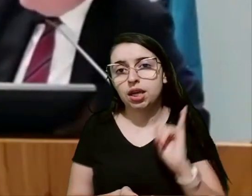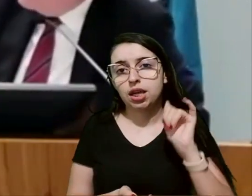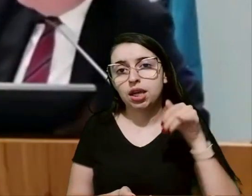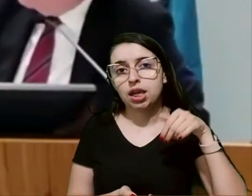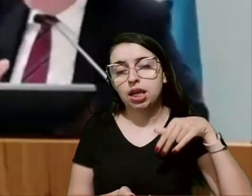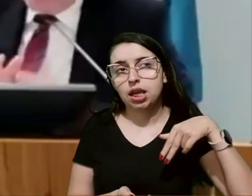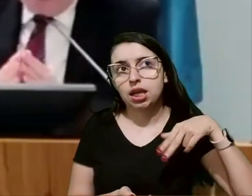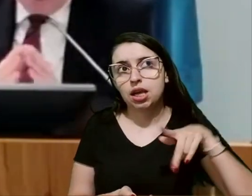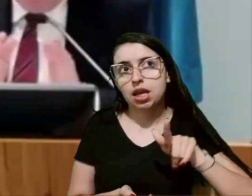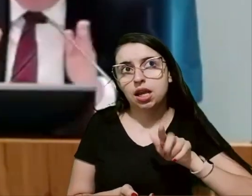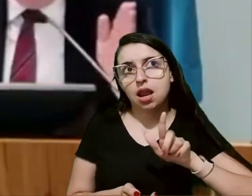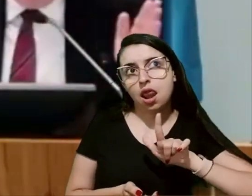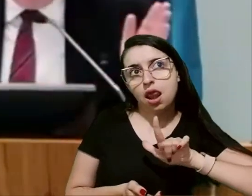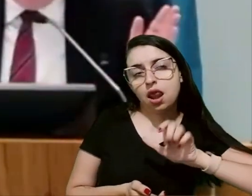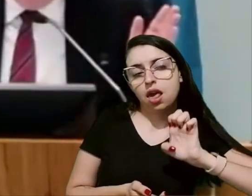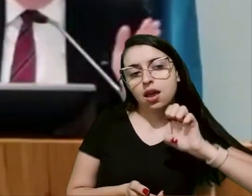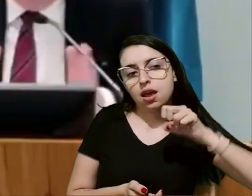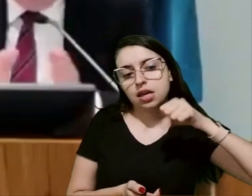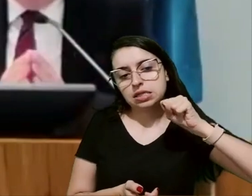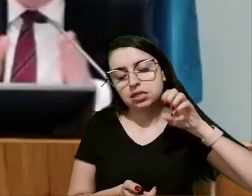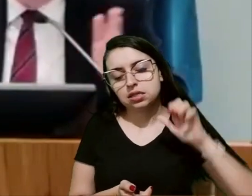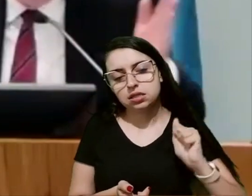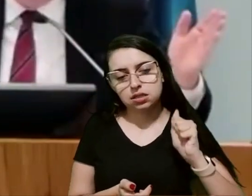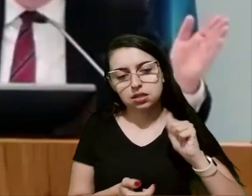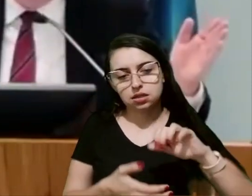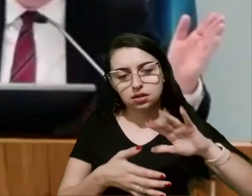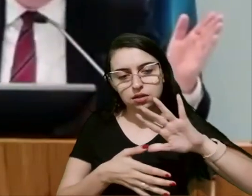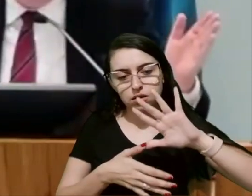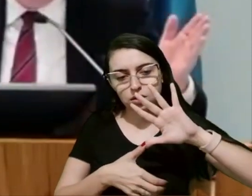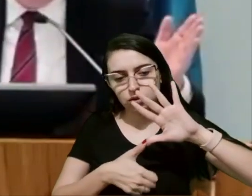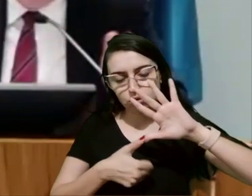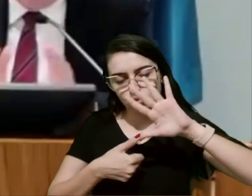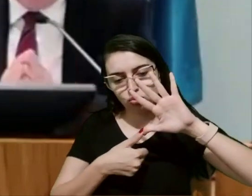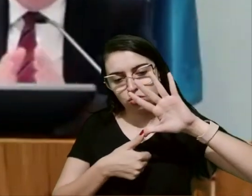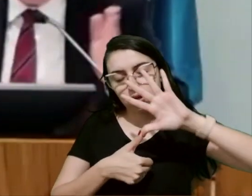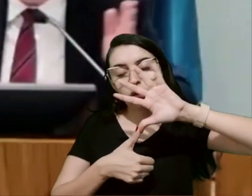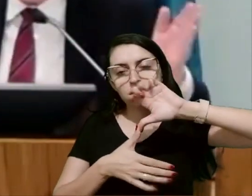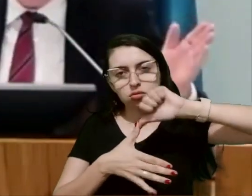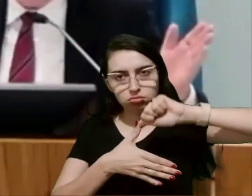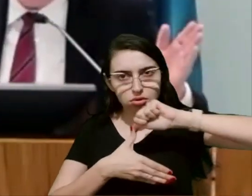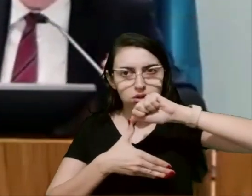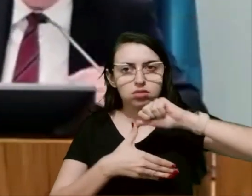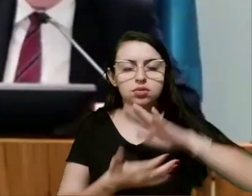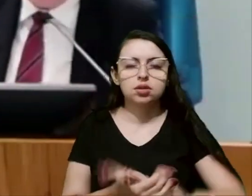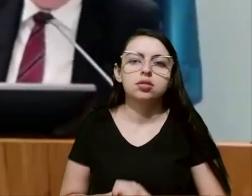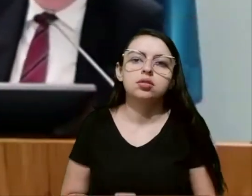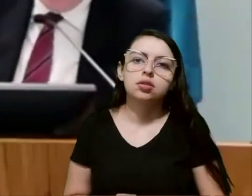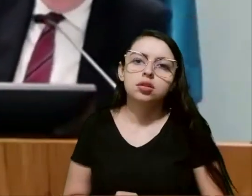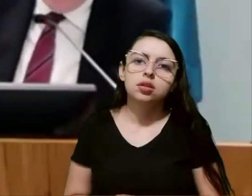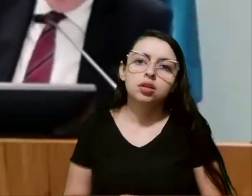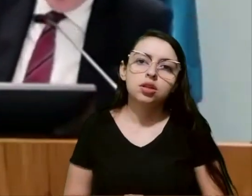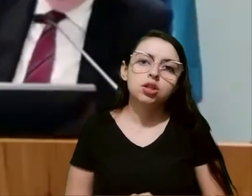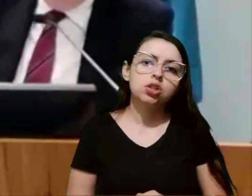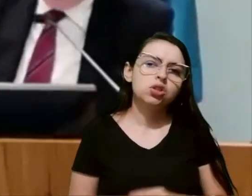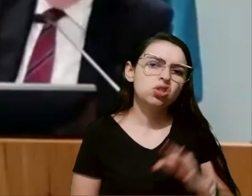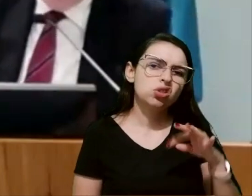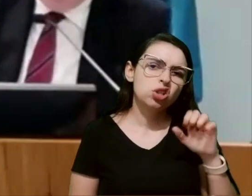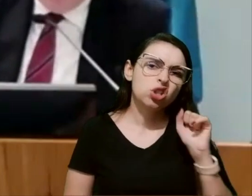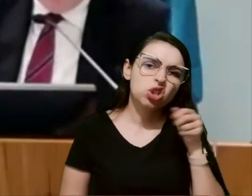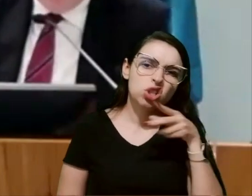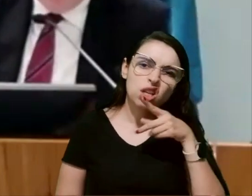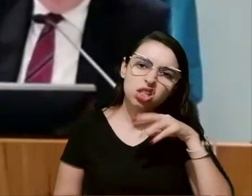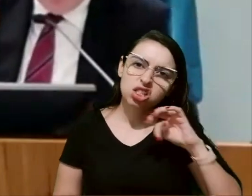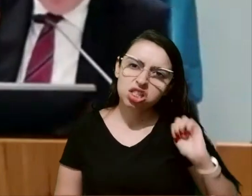muito claro, e até separadamente, no sistema procedimental norte-americano, o procedimento é diferente. Existe o